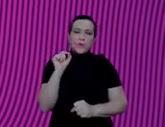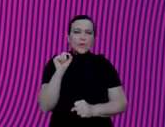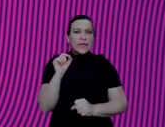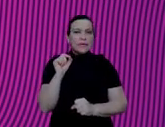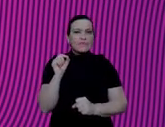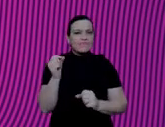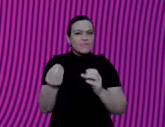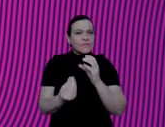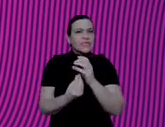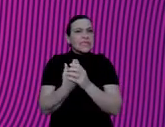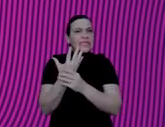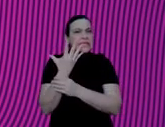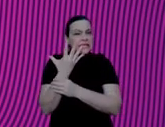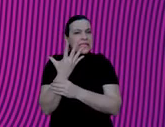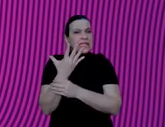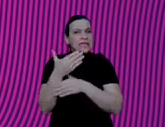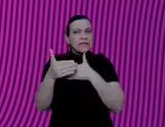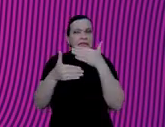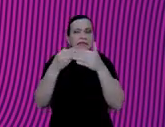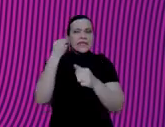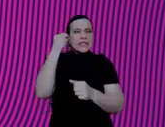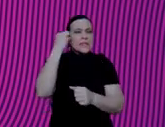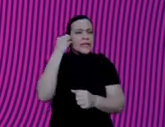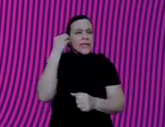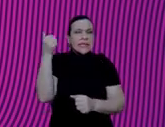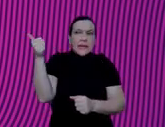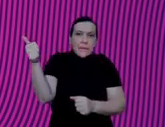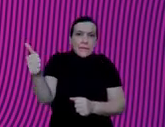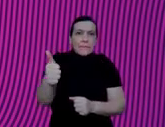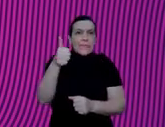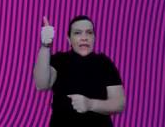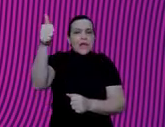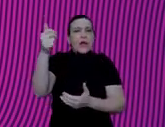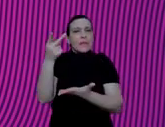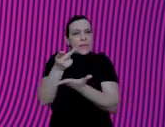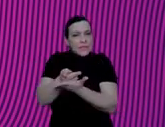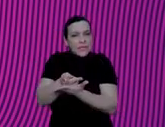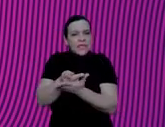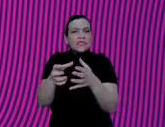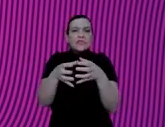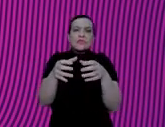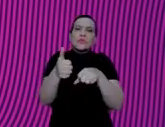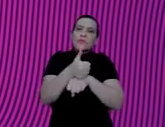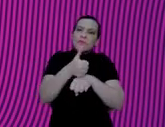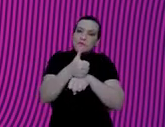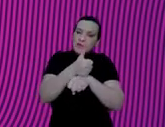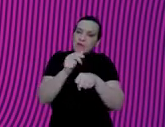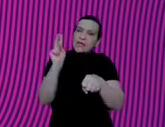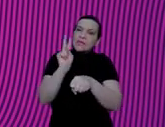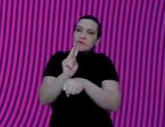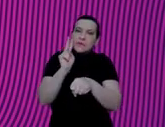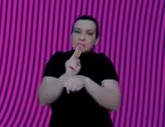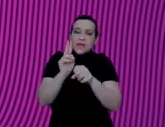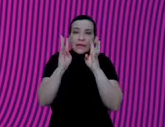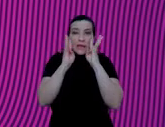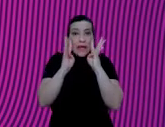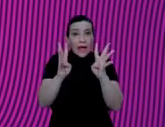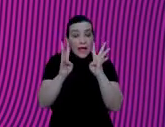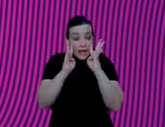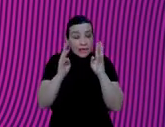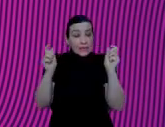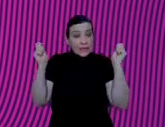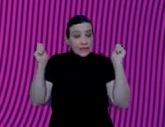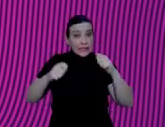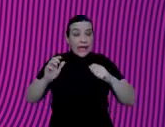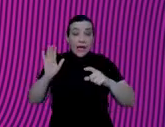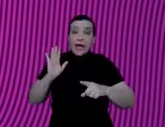melhor experiência possível ao paciente e profissionais envolvidos no cuidado, garantindo melhores resultados aos menores